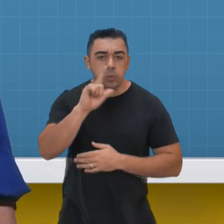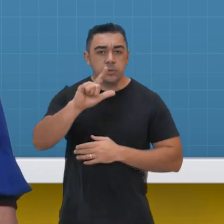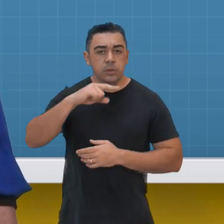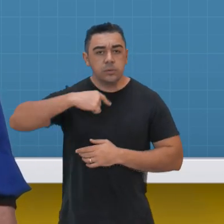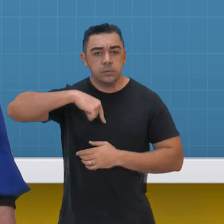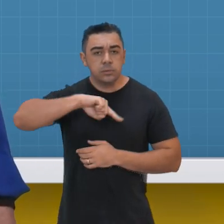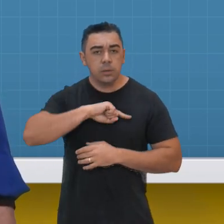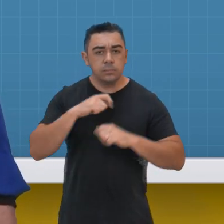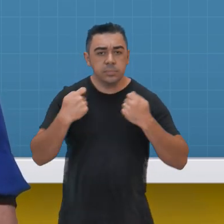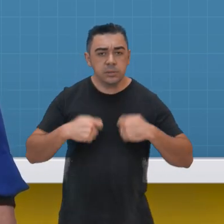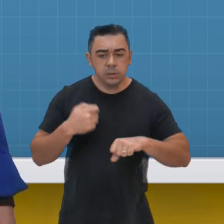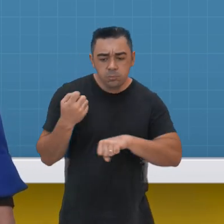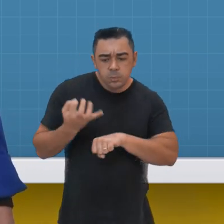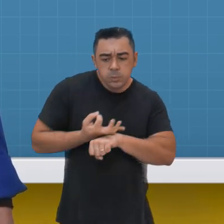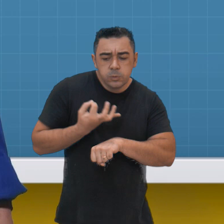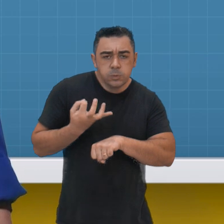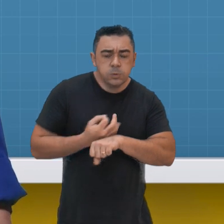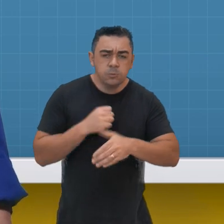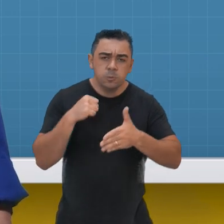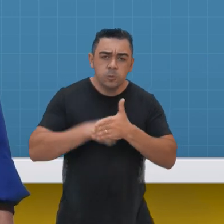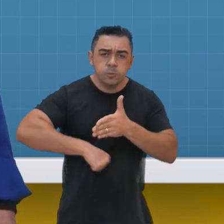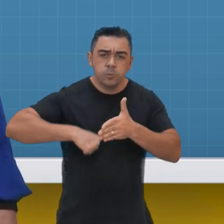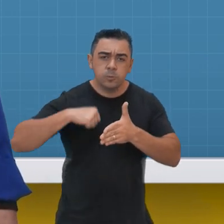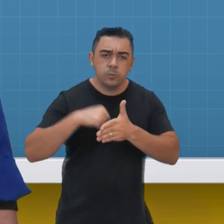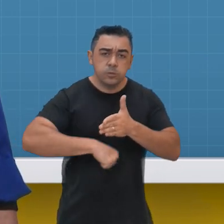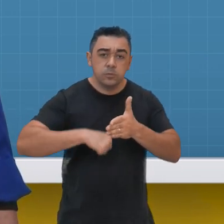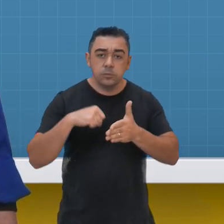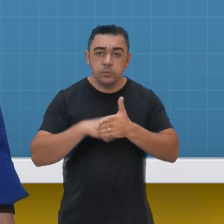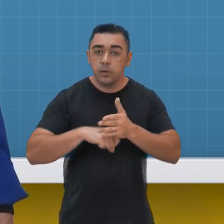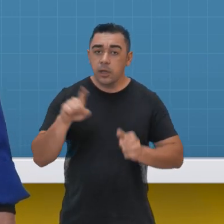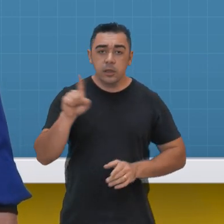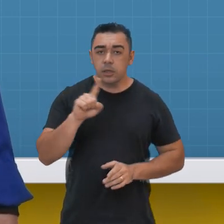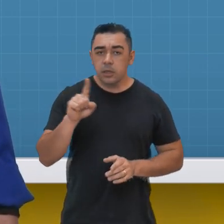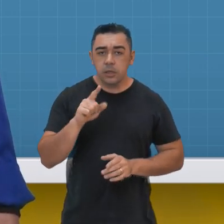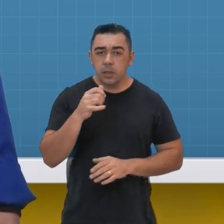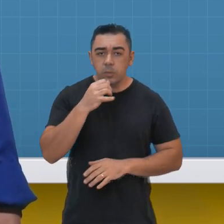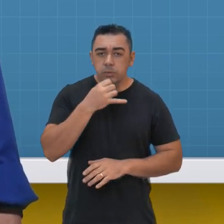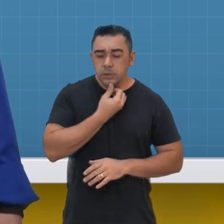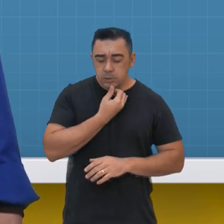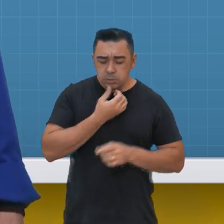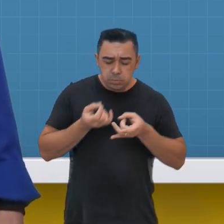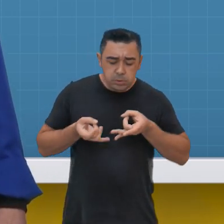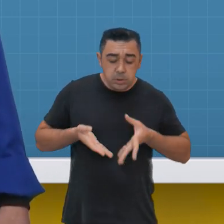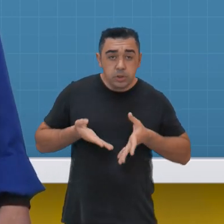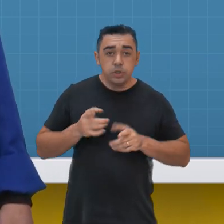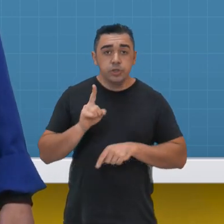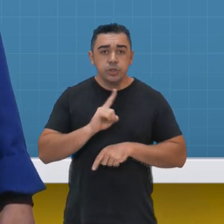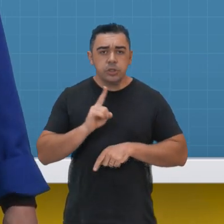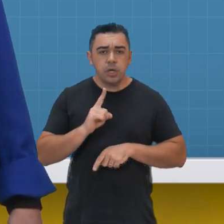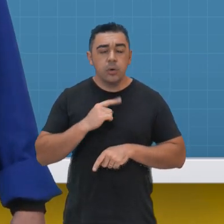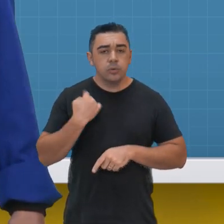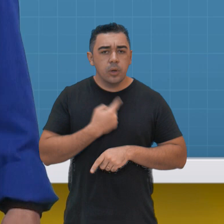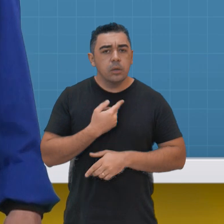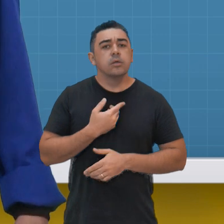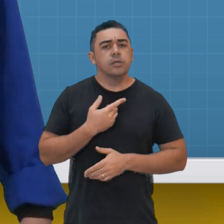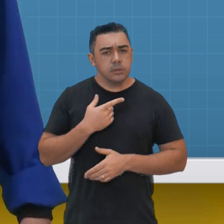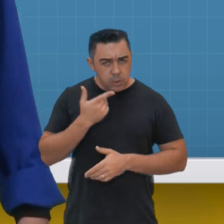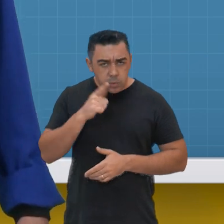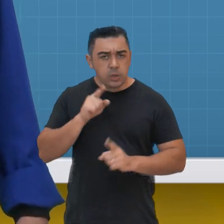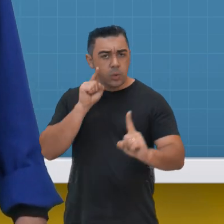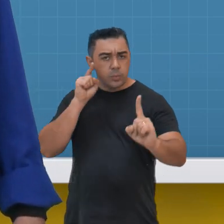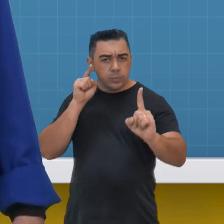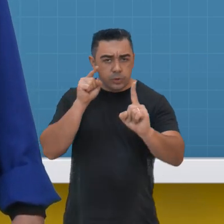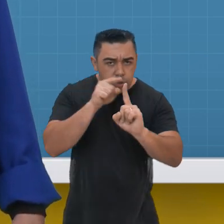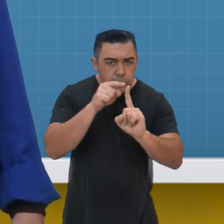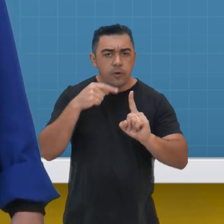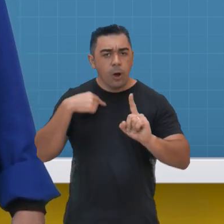devemos perseverar, lutar bastante, não desanimar com os fracassos. Só assim nossos objetivos